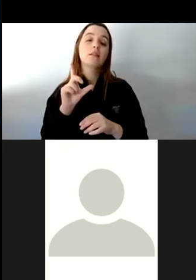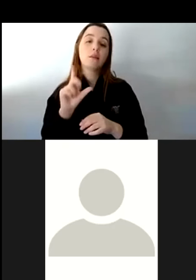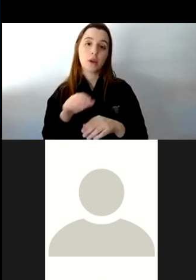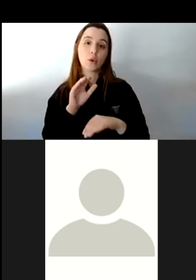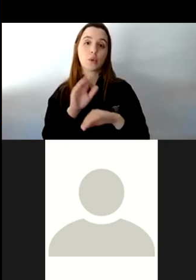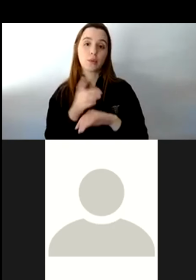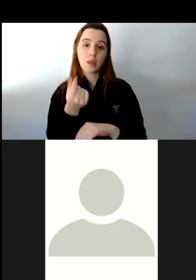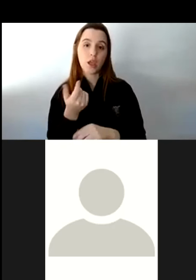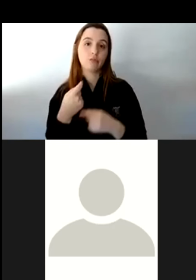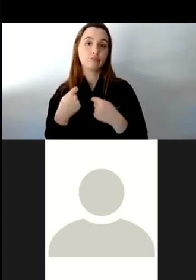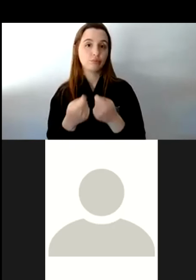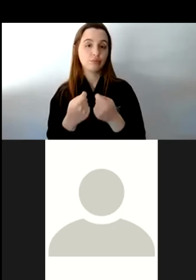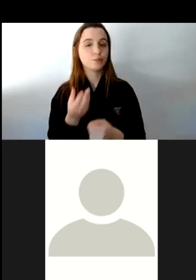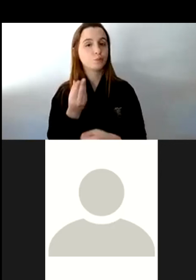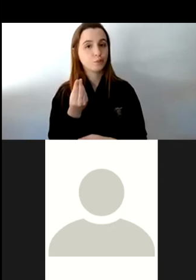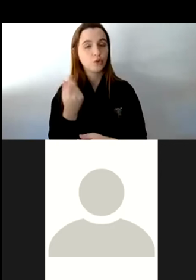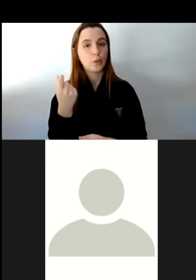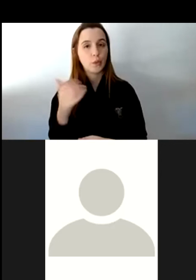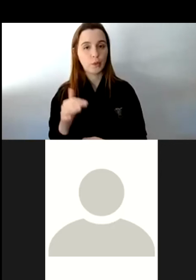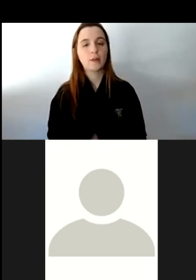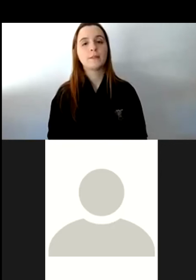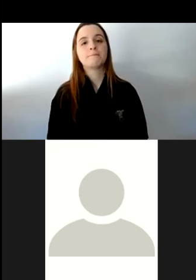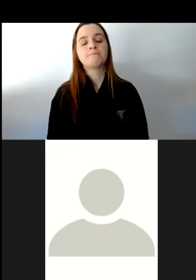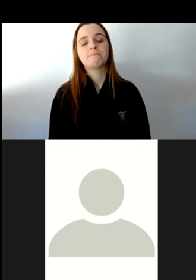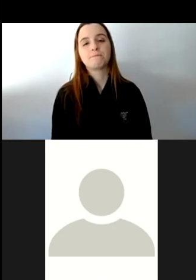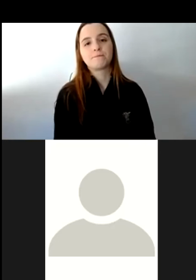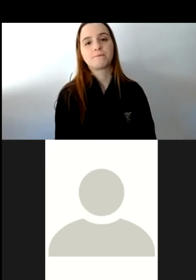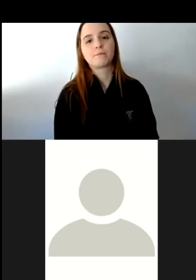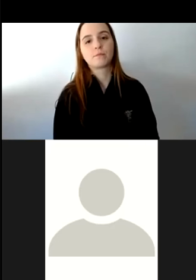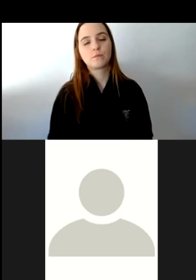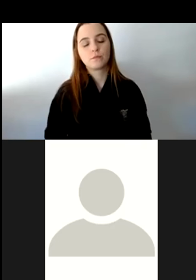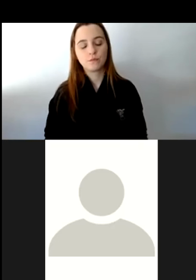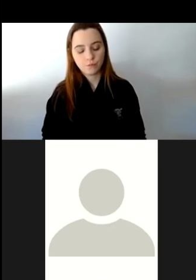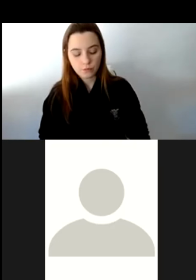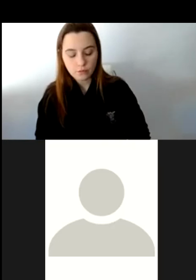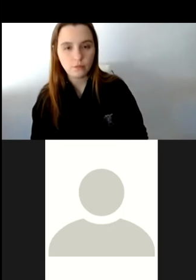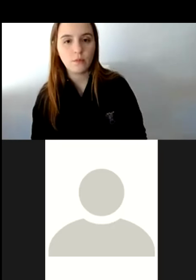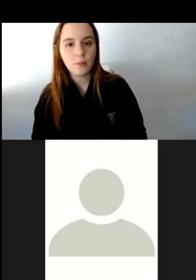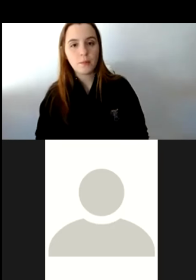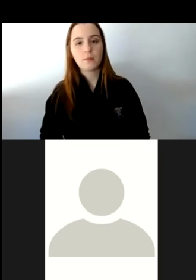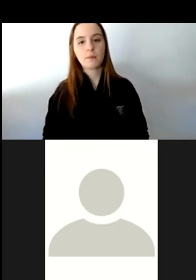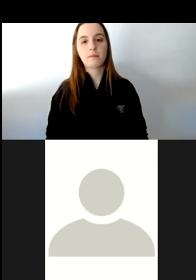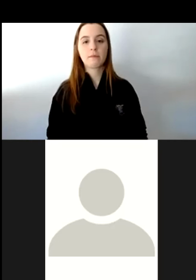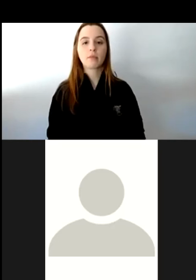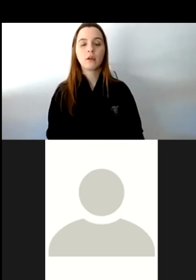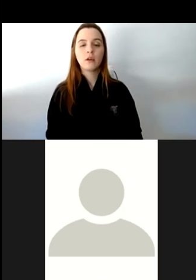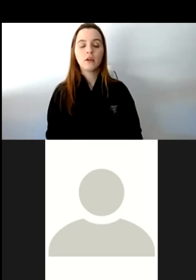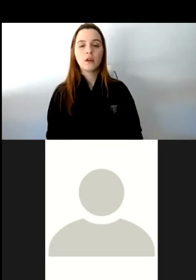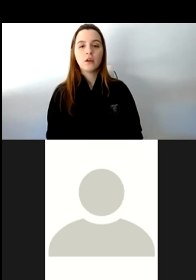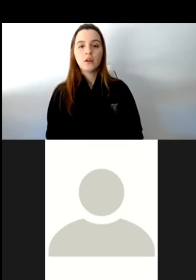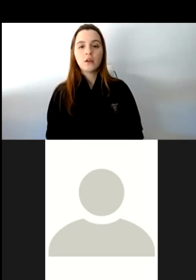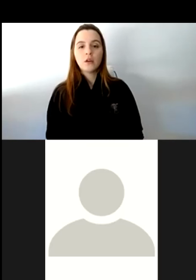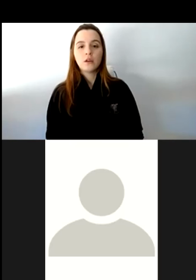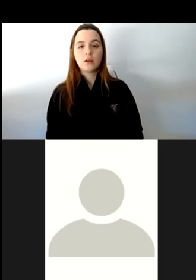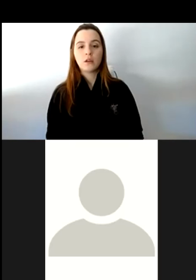envolvidos. Podia-me, por favor, passar a seguinte, e podia-me ativar, podia carregar novamente, se não se importa, outra vez,